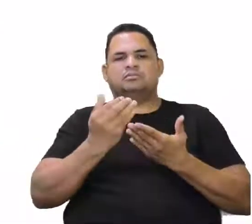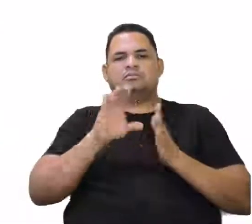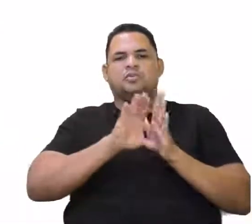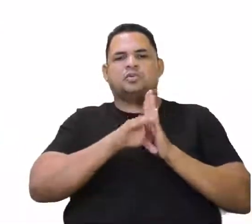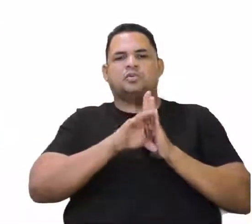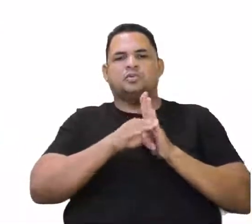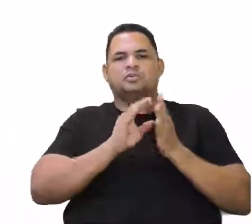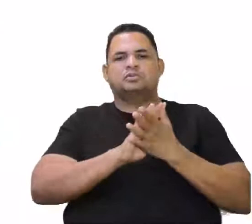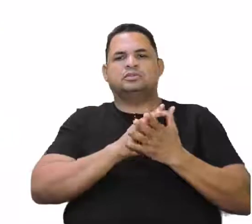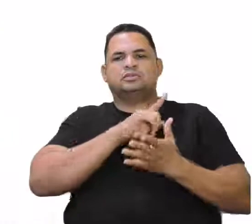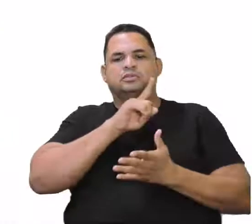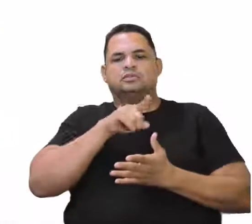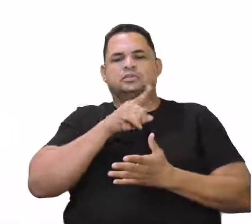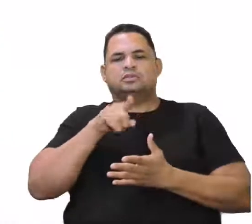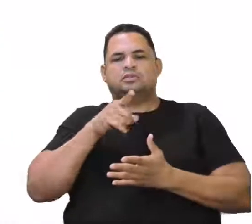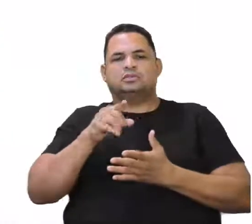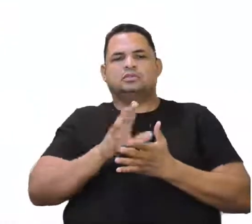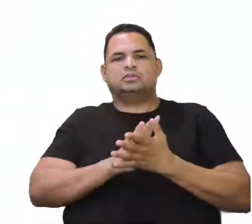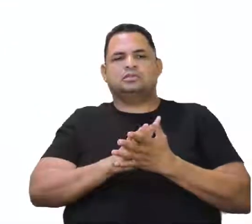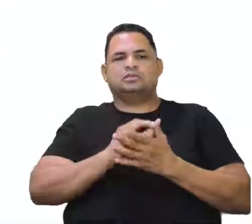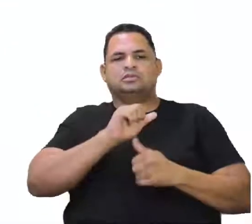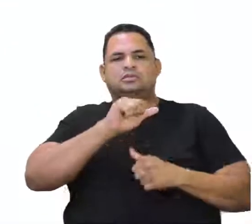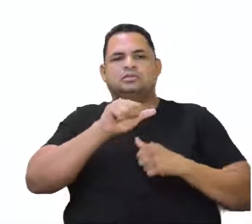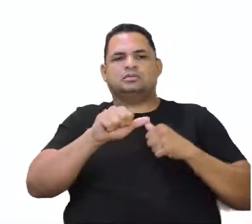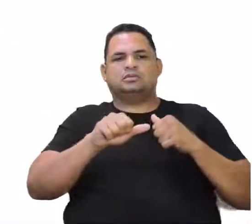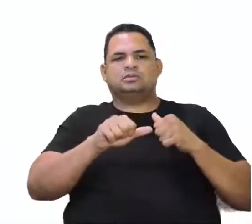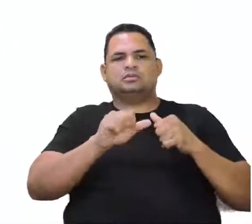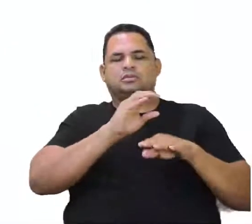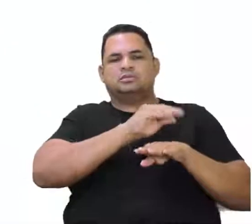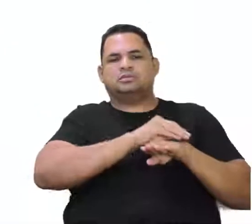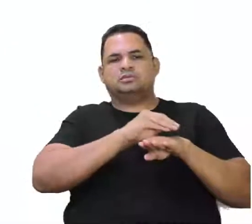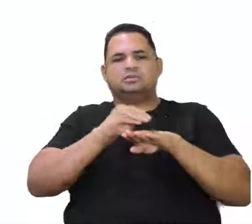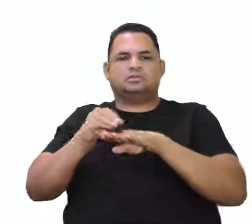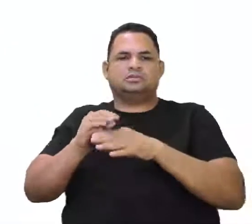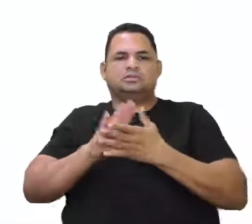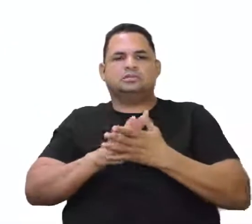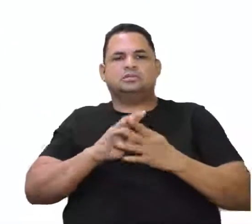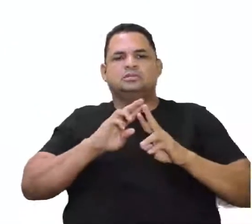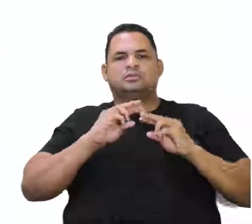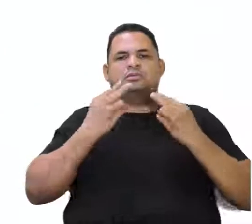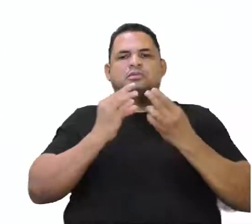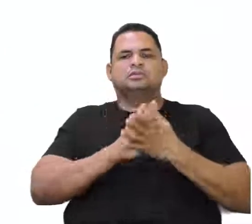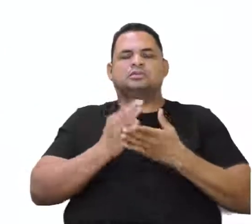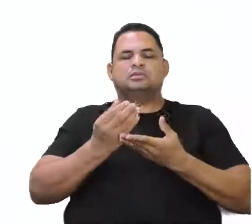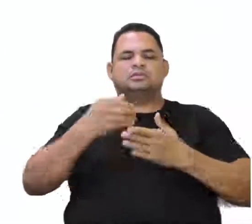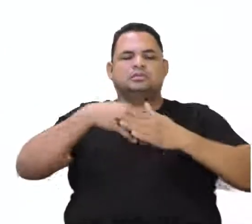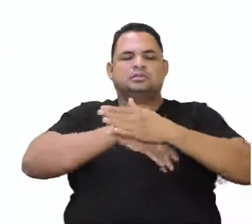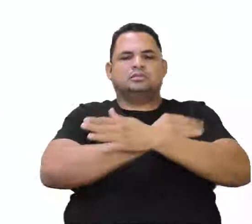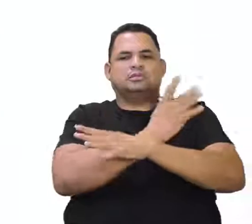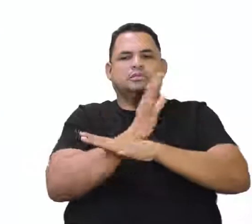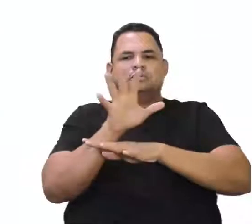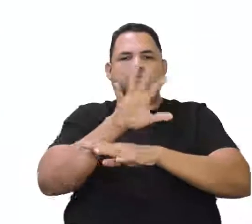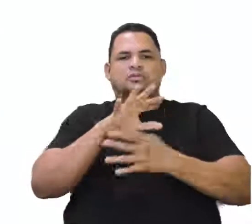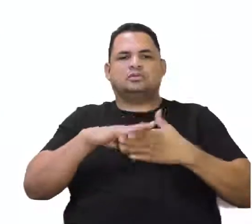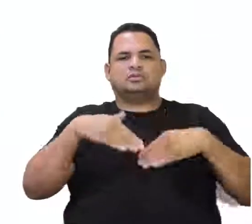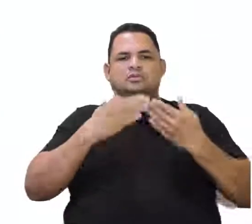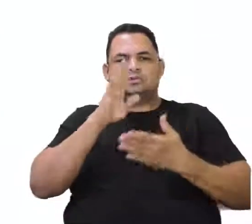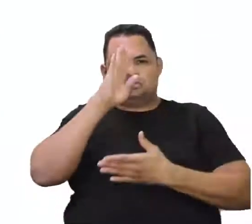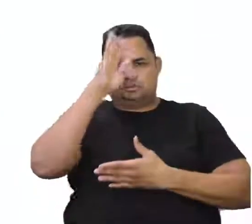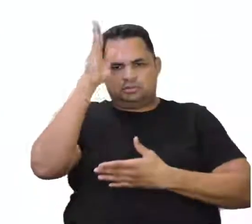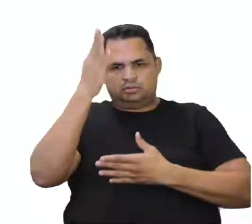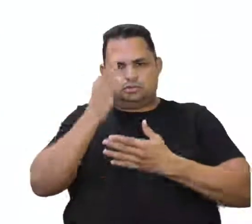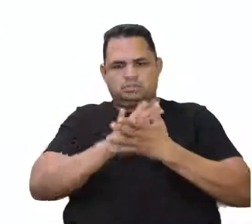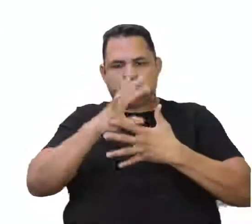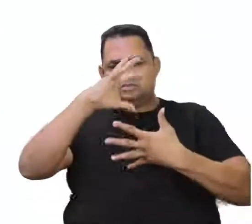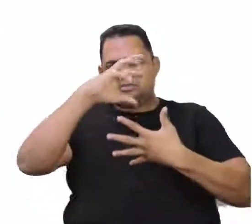ser definida como uma sequência linear da transferência de matéria e energia num ecossistema. Quais são os principais elementos de uma